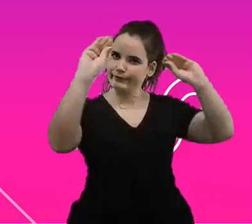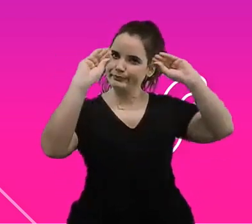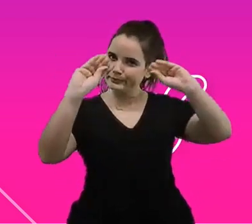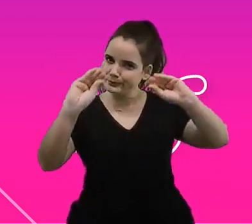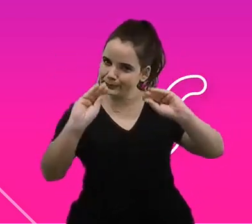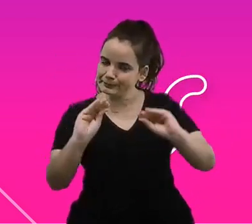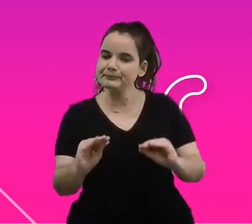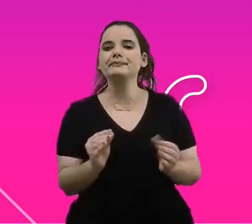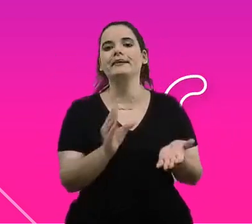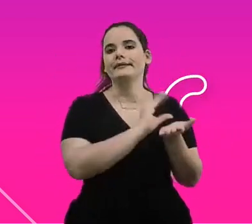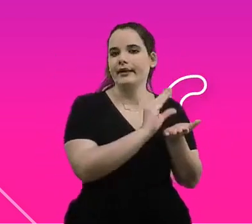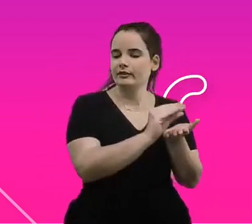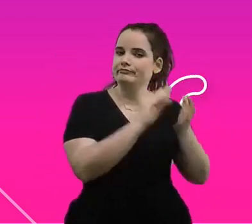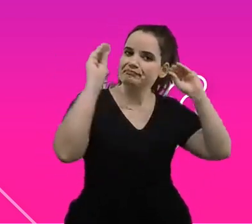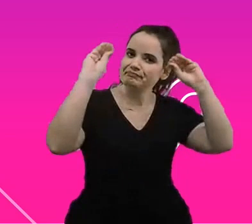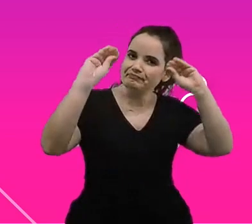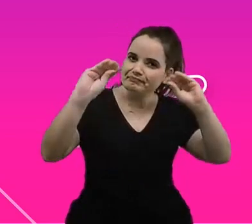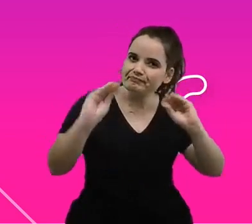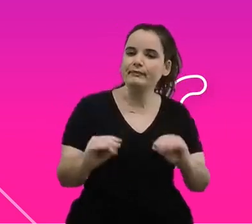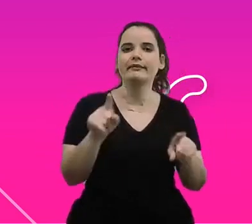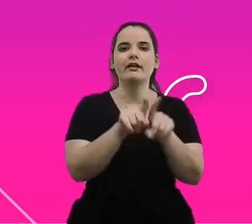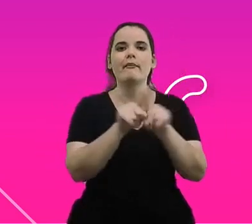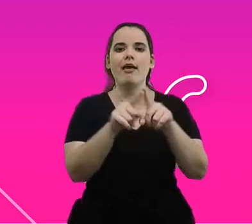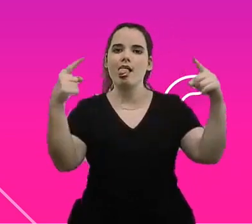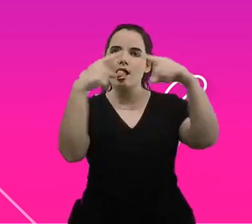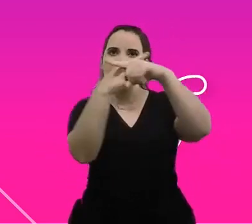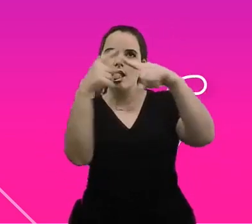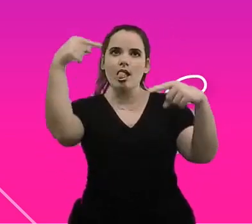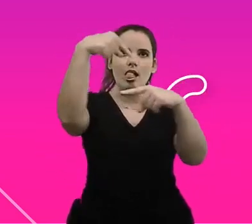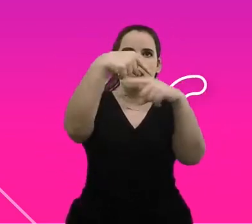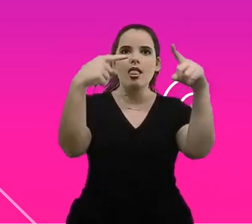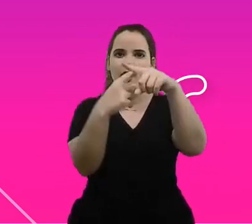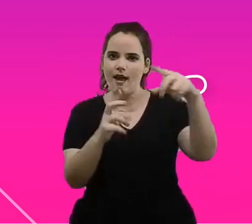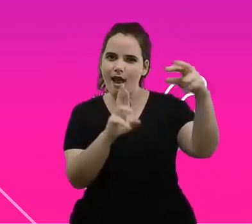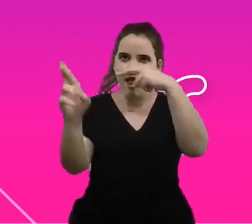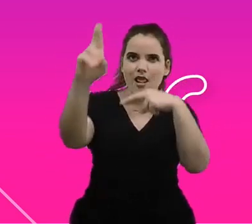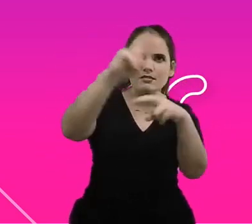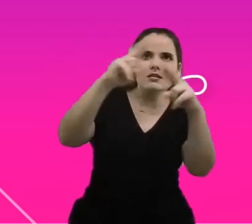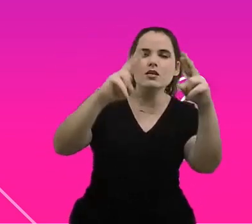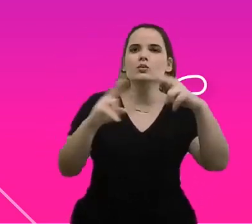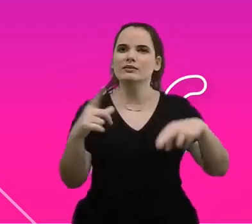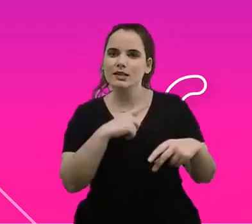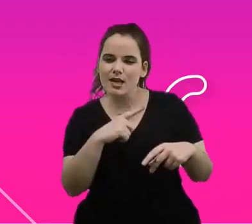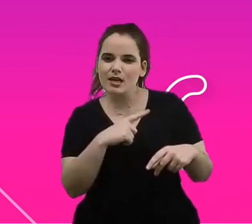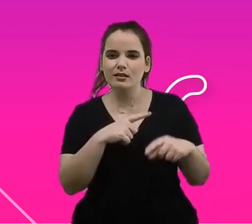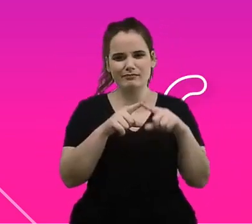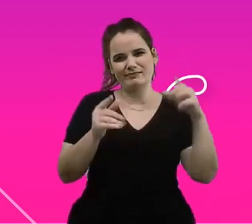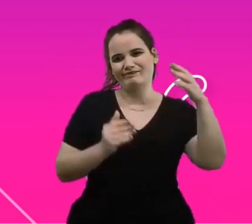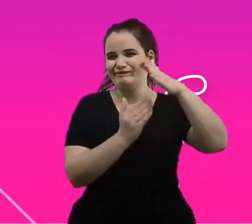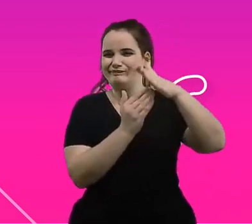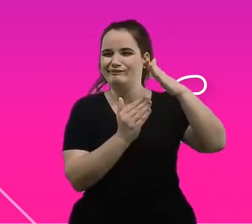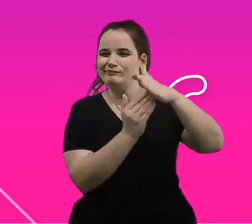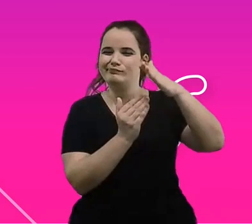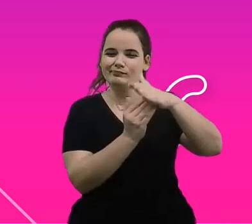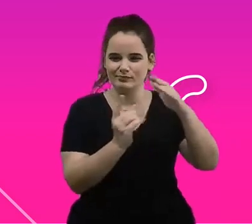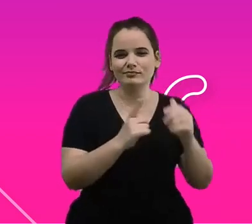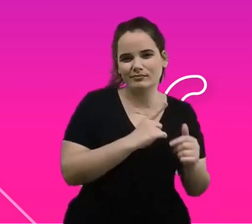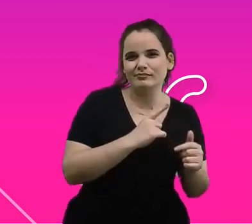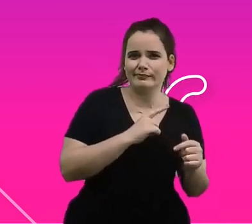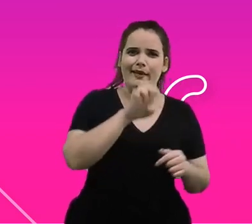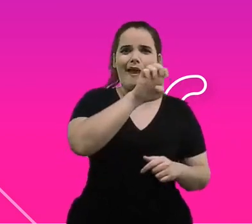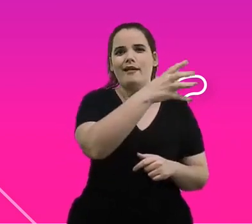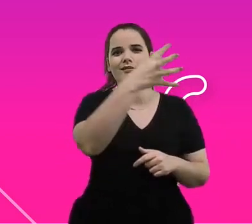enxergo. Então, eu estou vendo ali a Dinara, estou vendo a Virgínia, estou vendo aqui os mentores, o pessoal todo dos times. Isso é muito